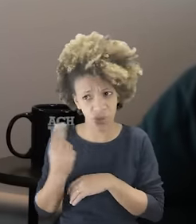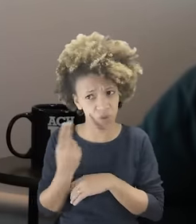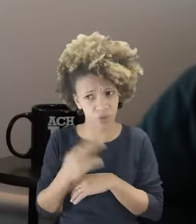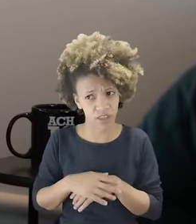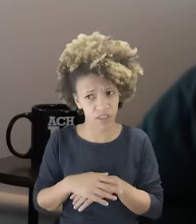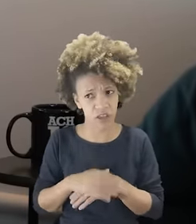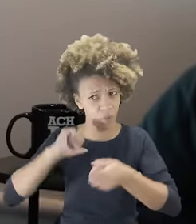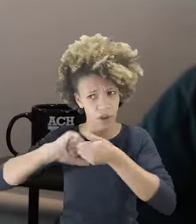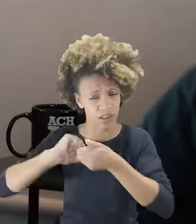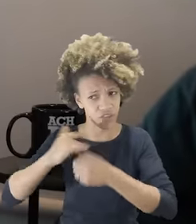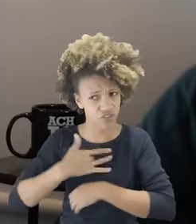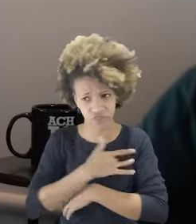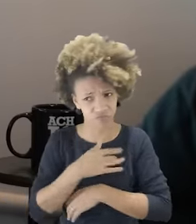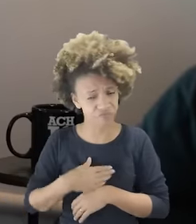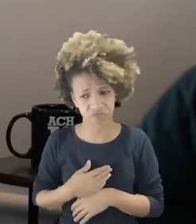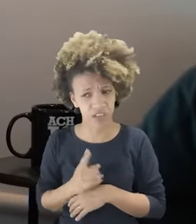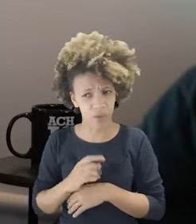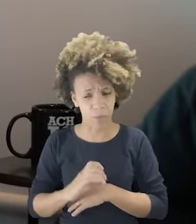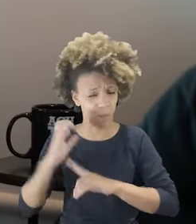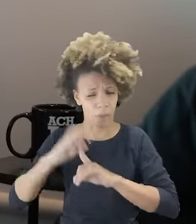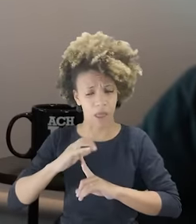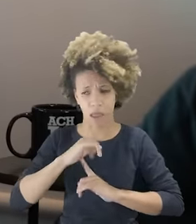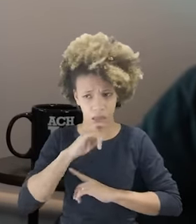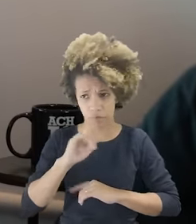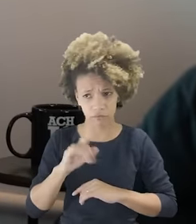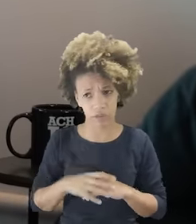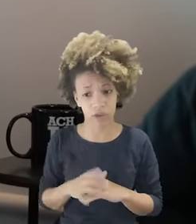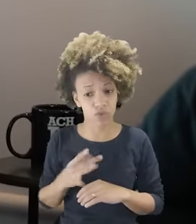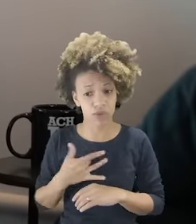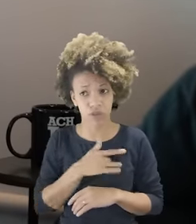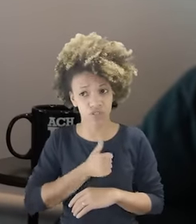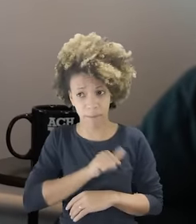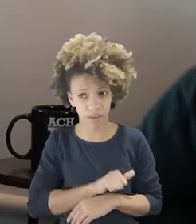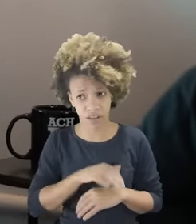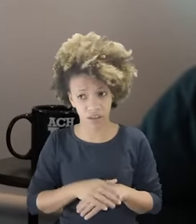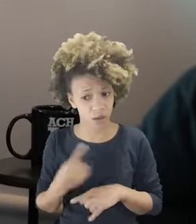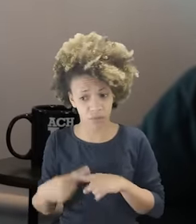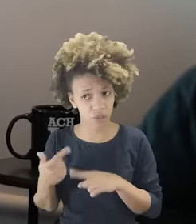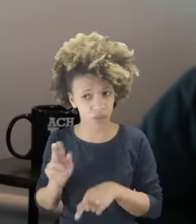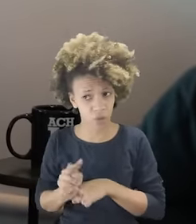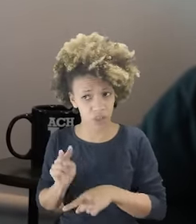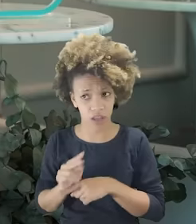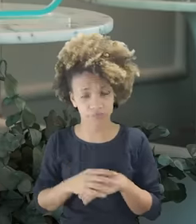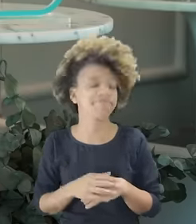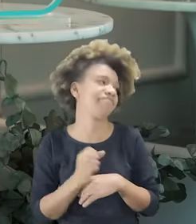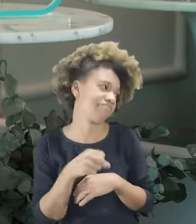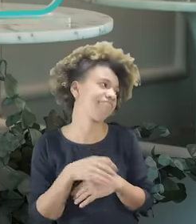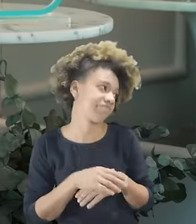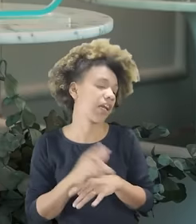tem como ela ter qualidade de vida Entendeu às vezes não é nem inveja às vezes só a tua saúde que tá péssima porque tu não te cuide entendeu